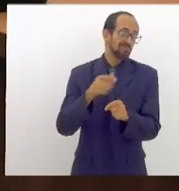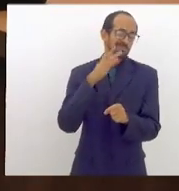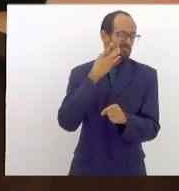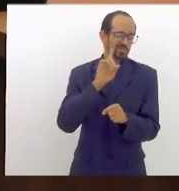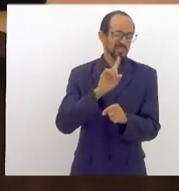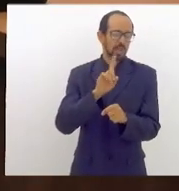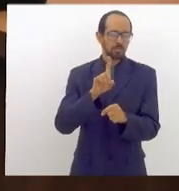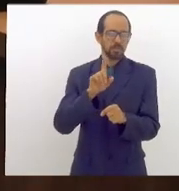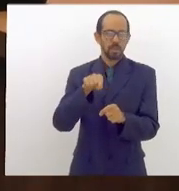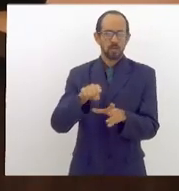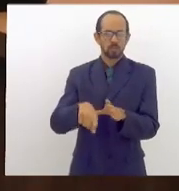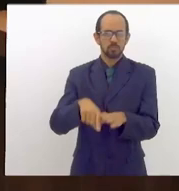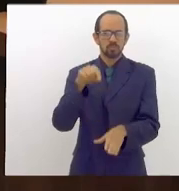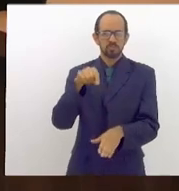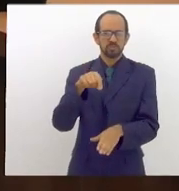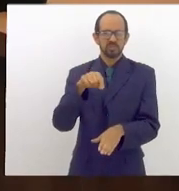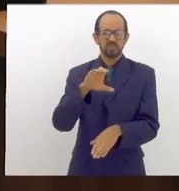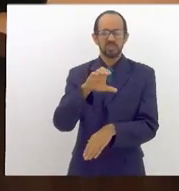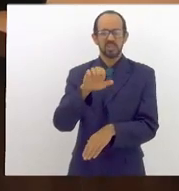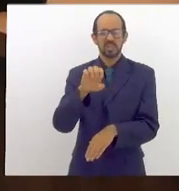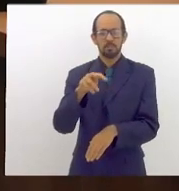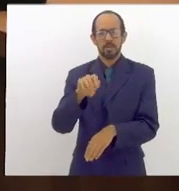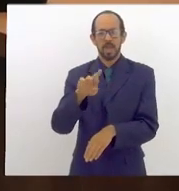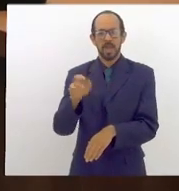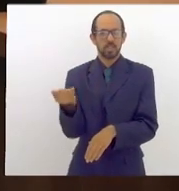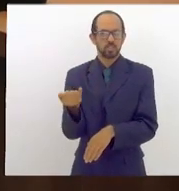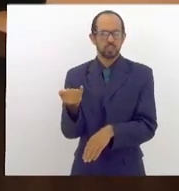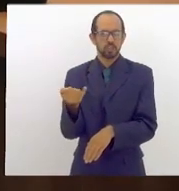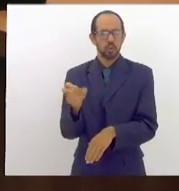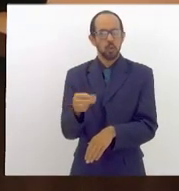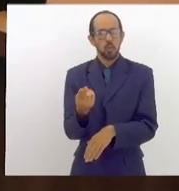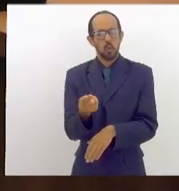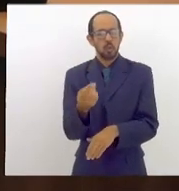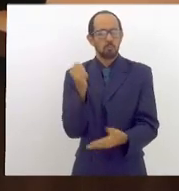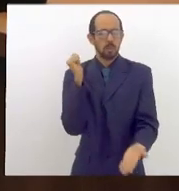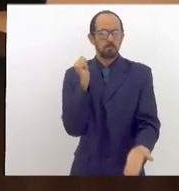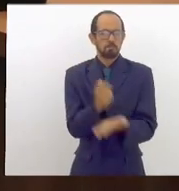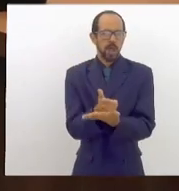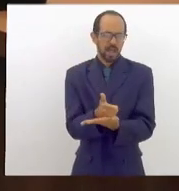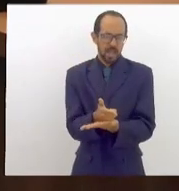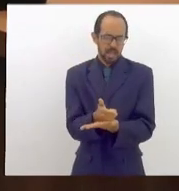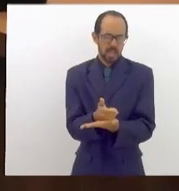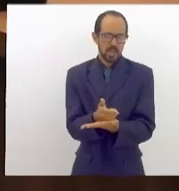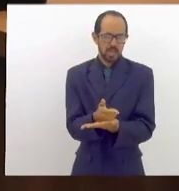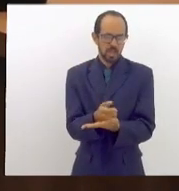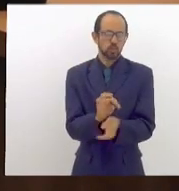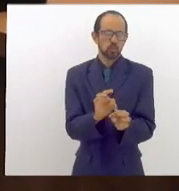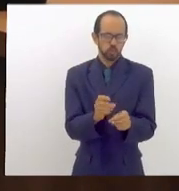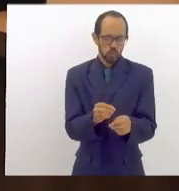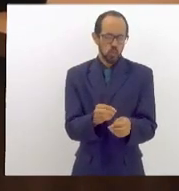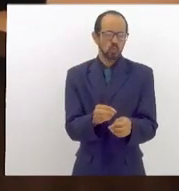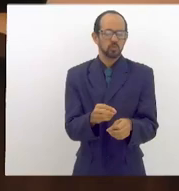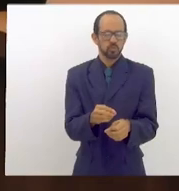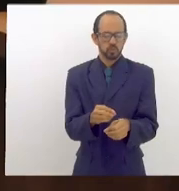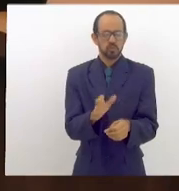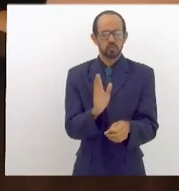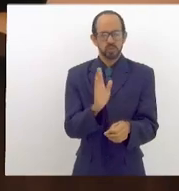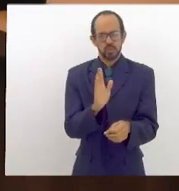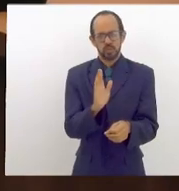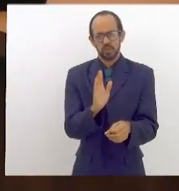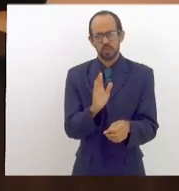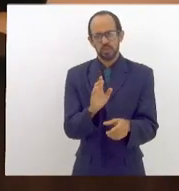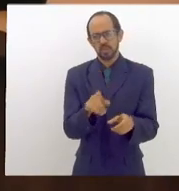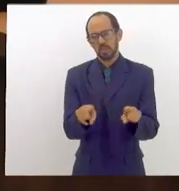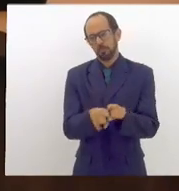acontecendo na ceperj sabe lá se é para pagar todos aqueles e aquelas que foram os seus